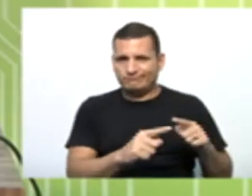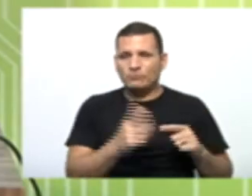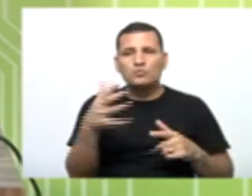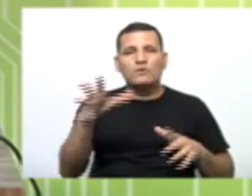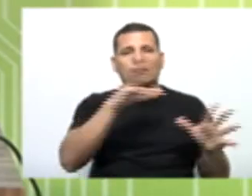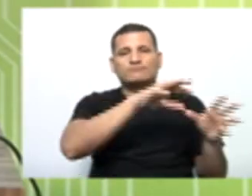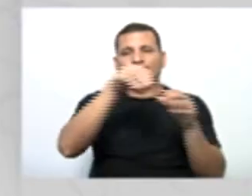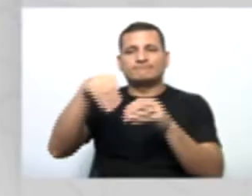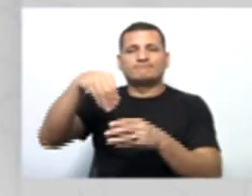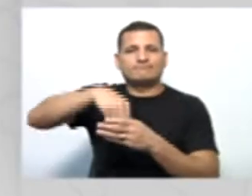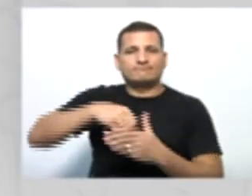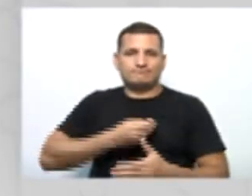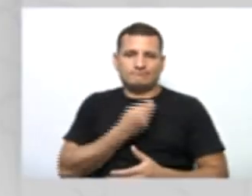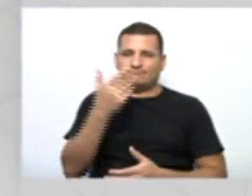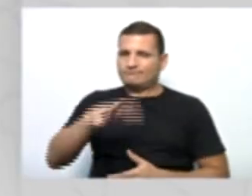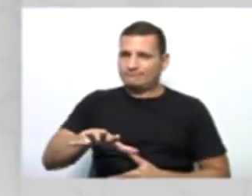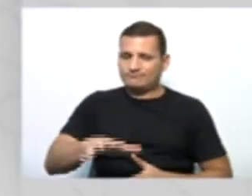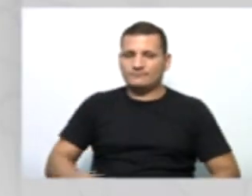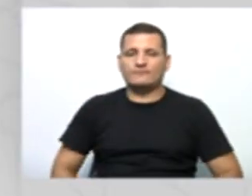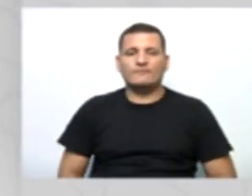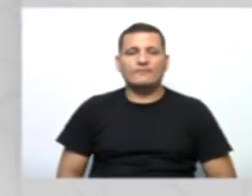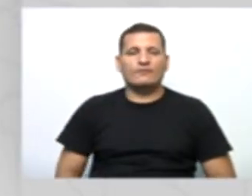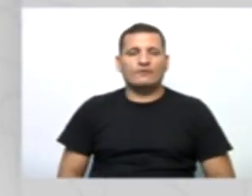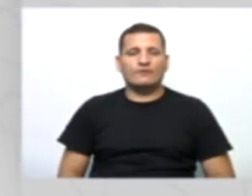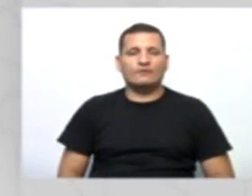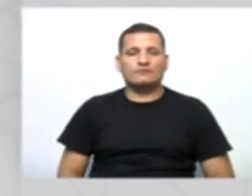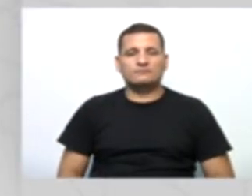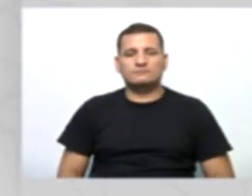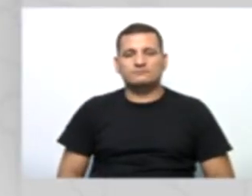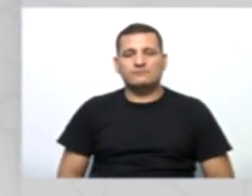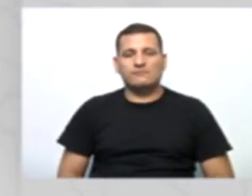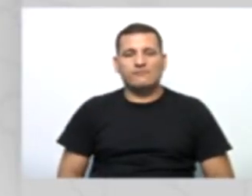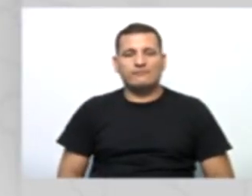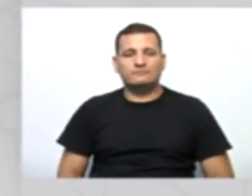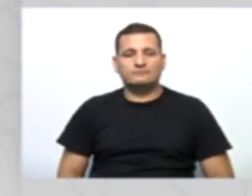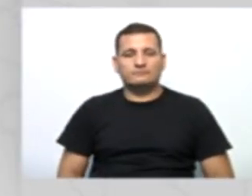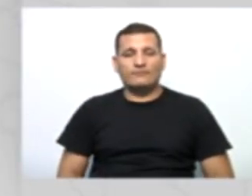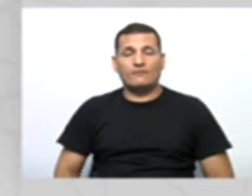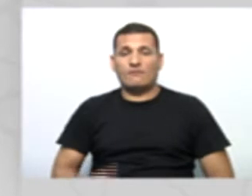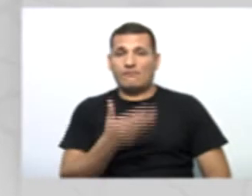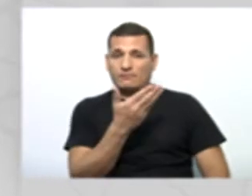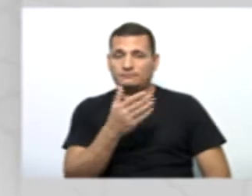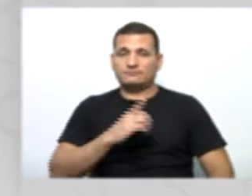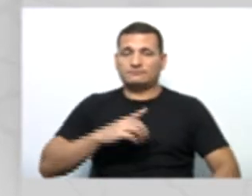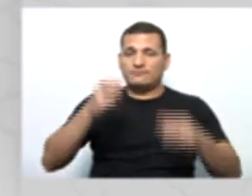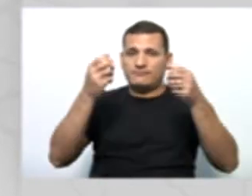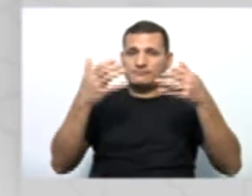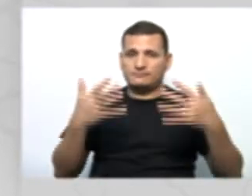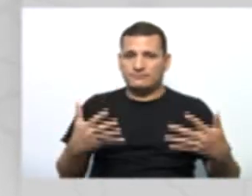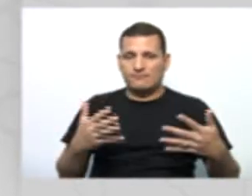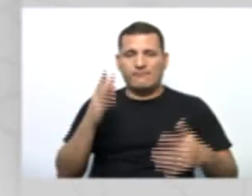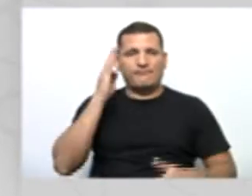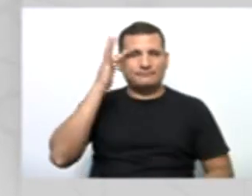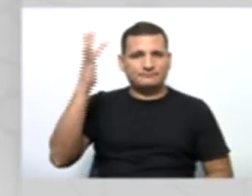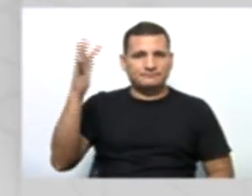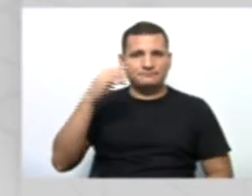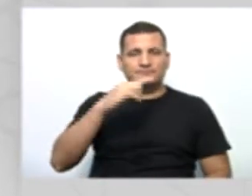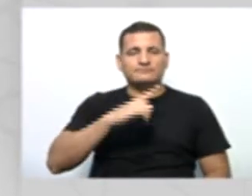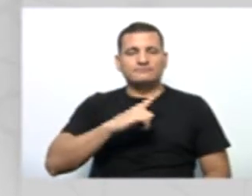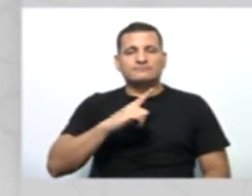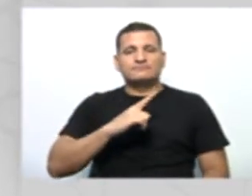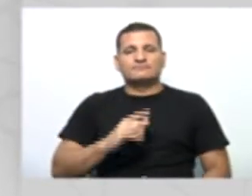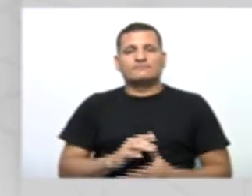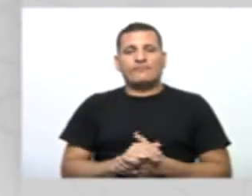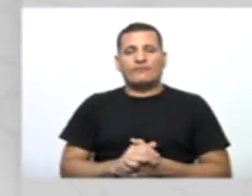vida. Aqui a gente tem, né, aqui uma explicação, né, um quadro teórico conceitual